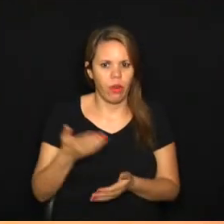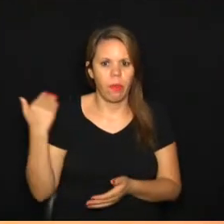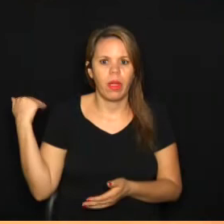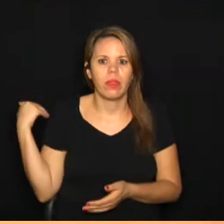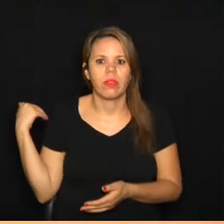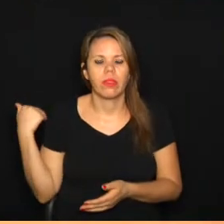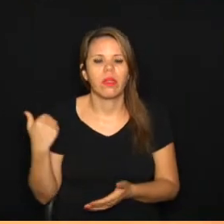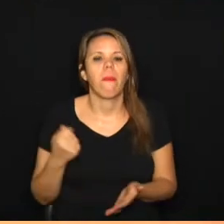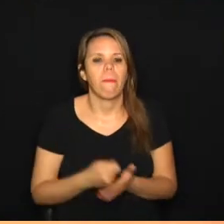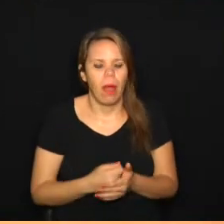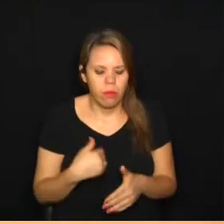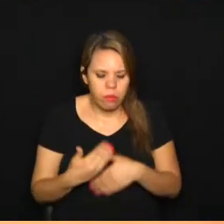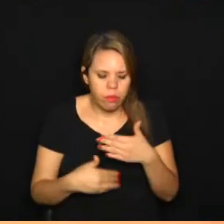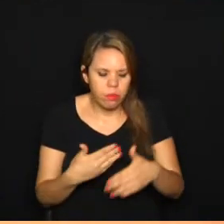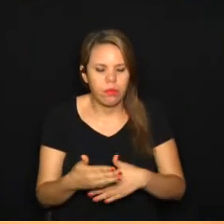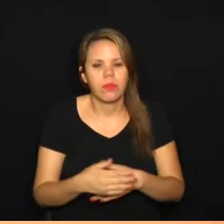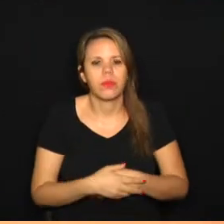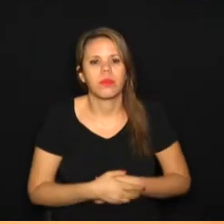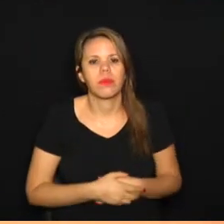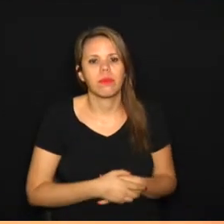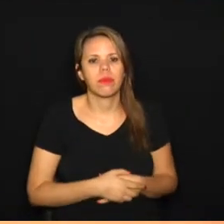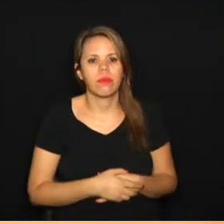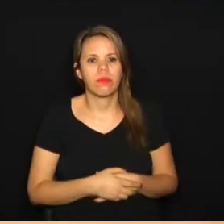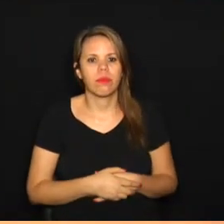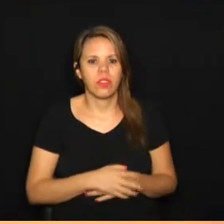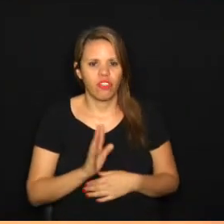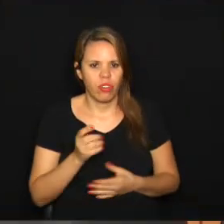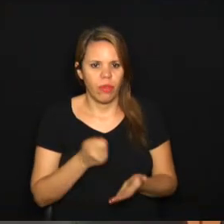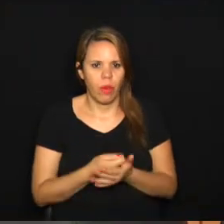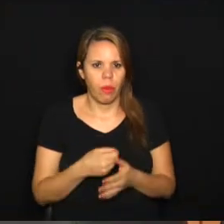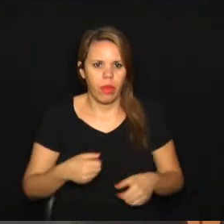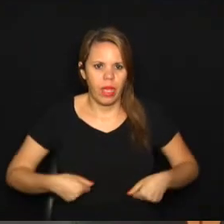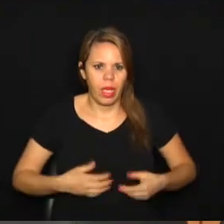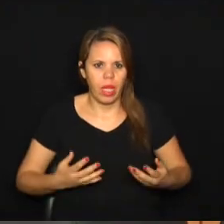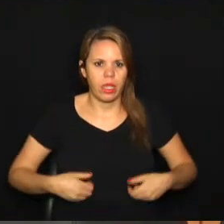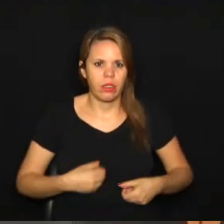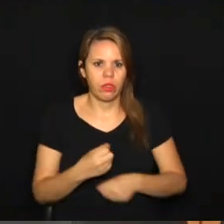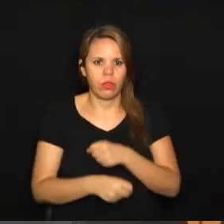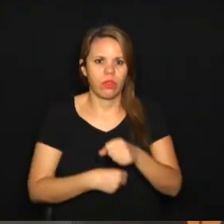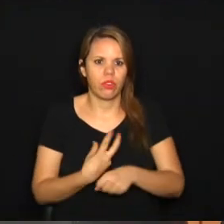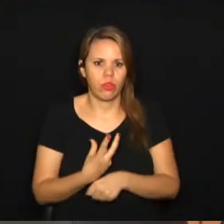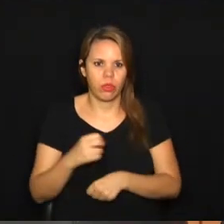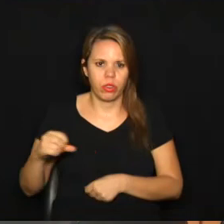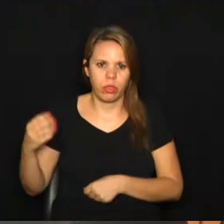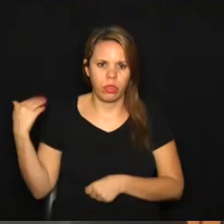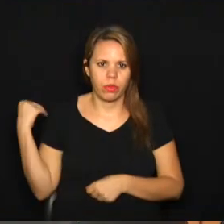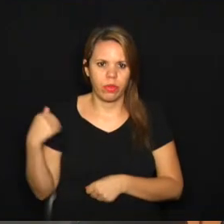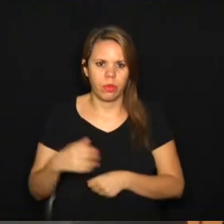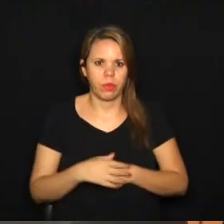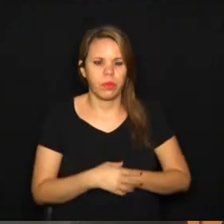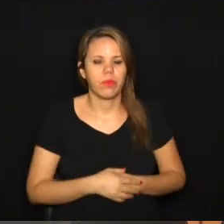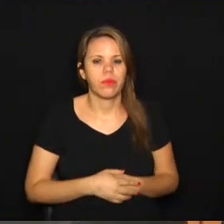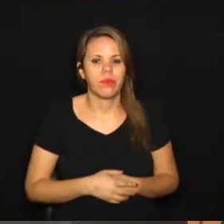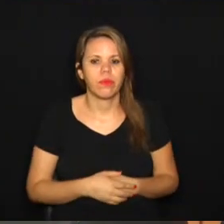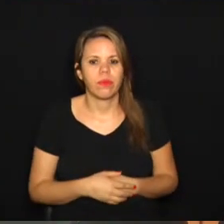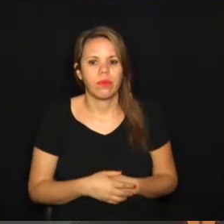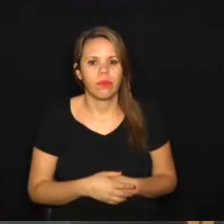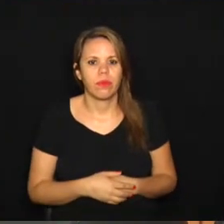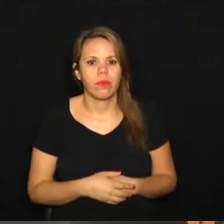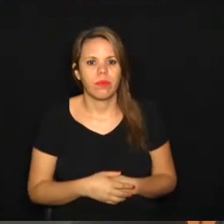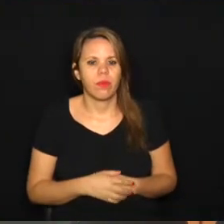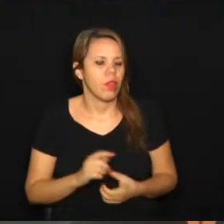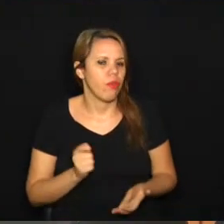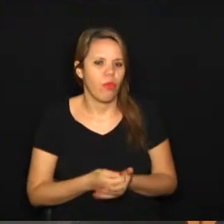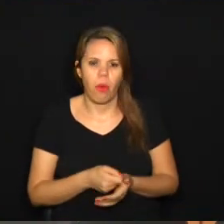liquidadas. Estão sendo pagas. Mas foram liquidados, foram gastos no ano de 2019. E não